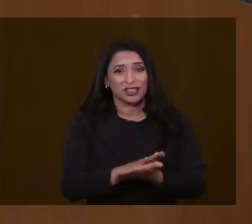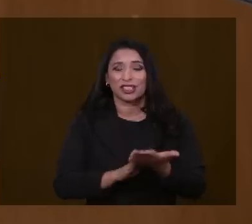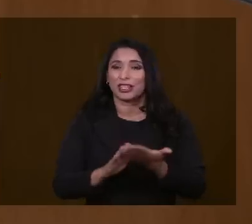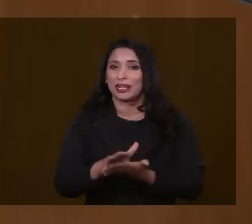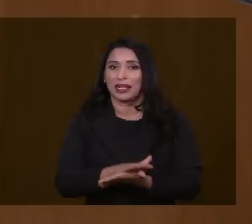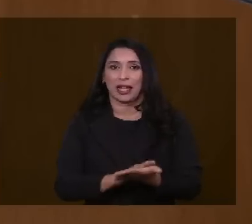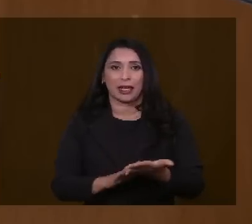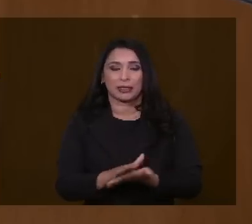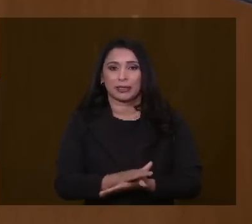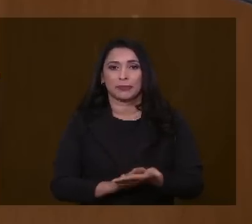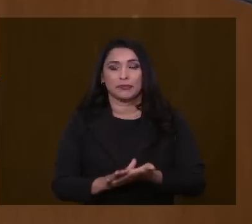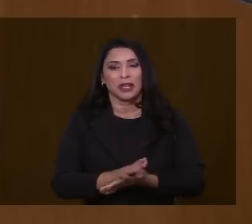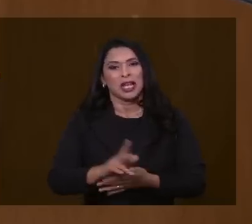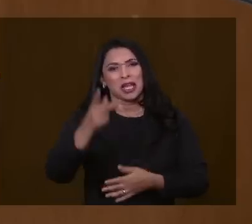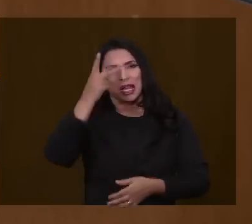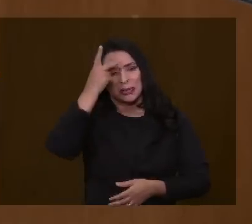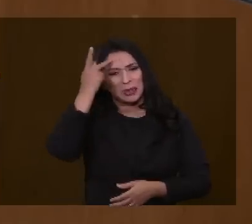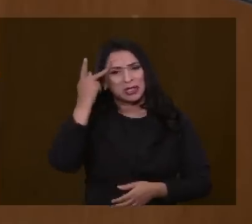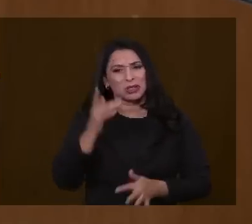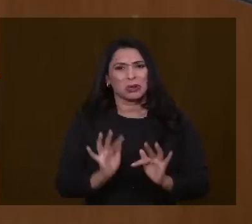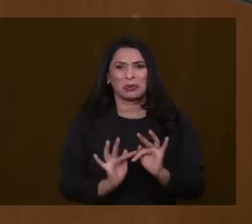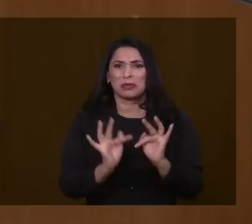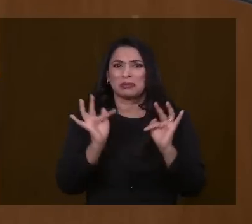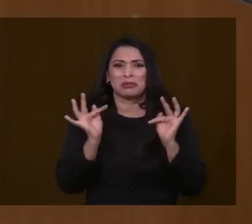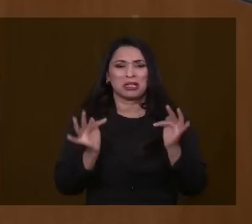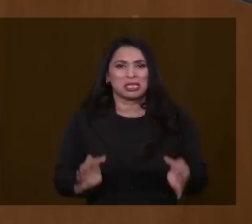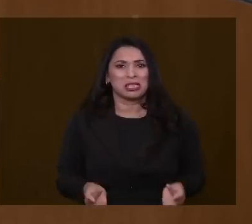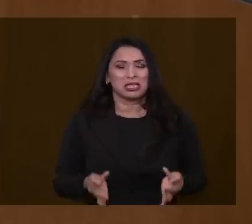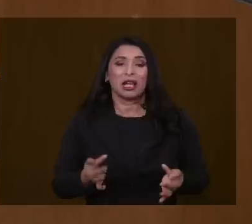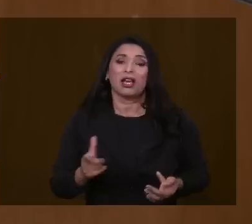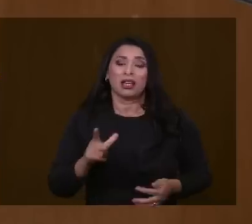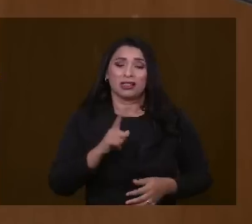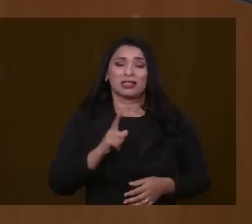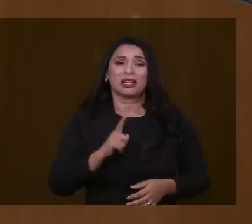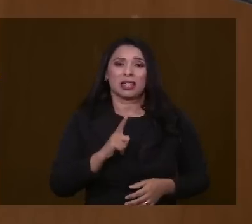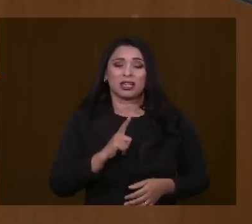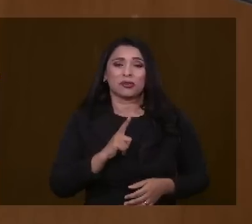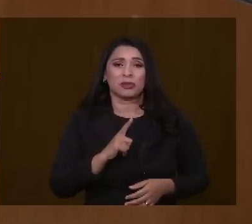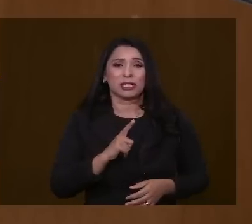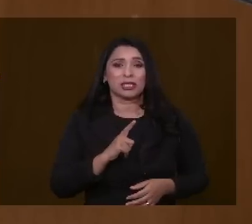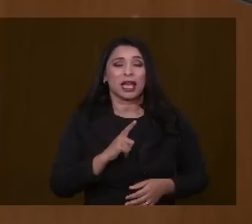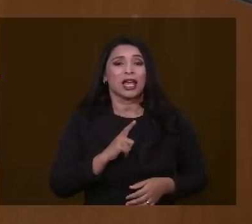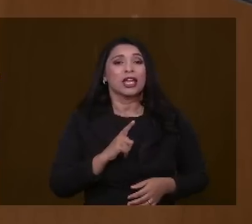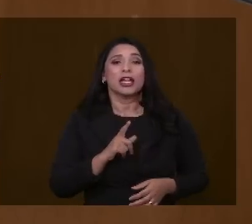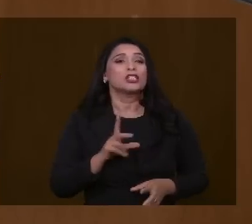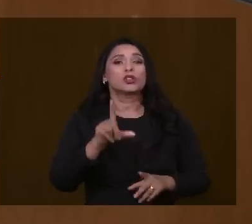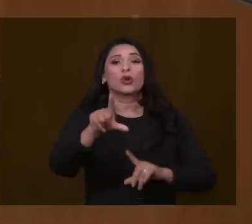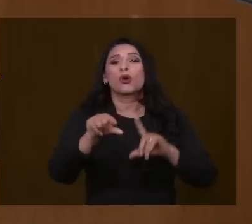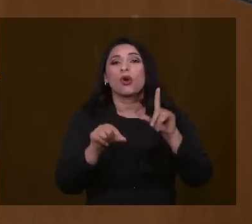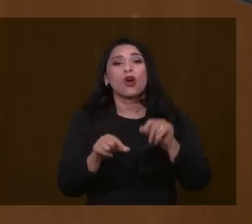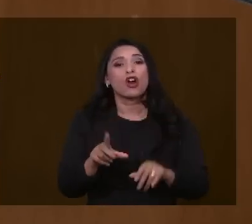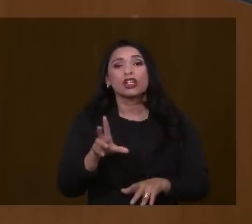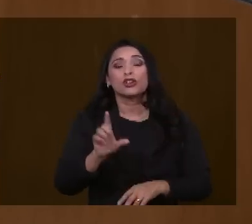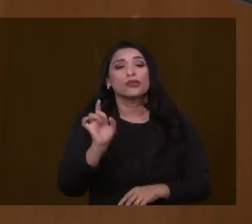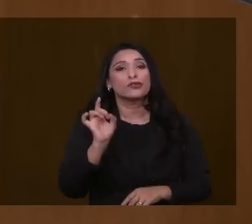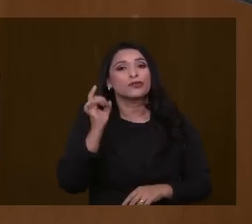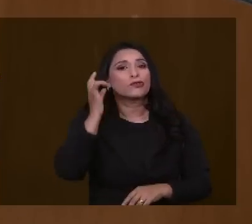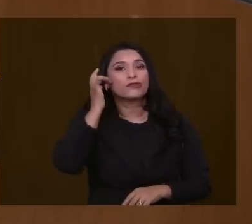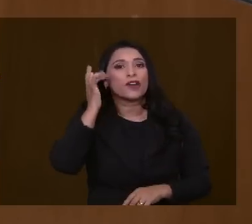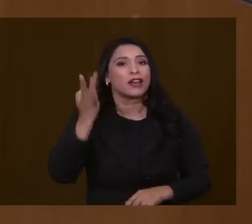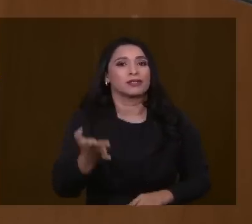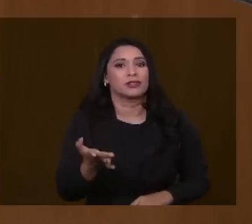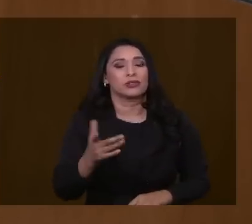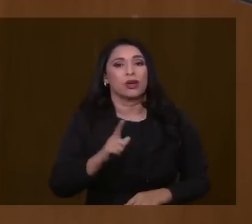O homem mediano tem fatal inclinação pelo que é fácil. Nem mesmo o chamado do destino